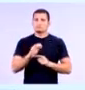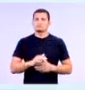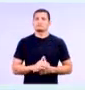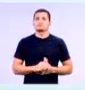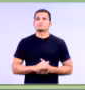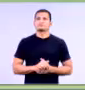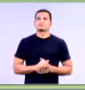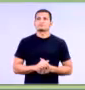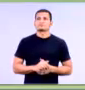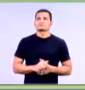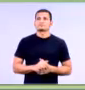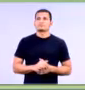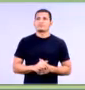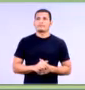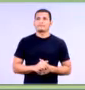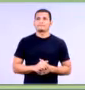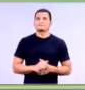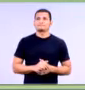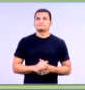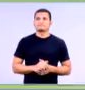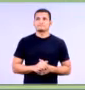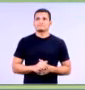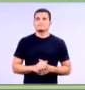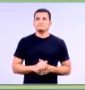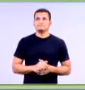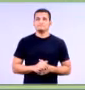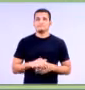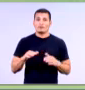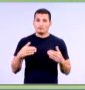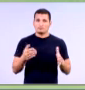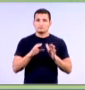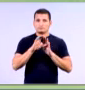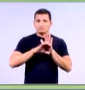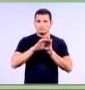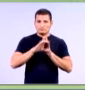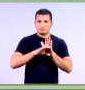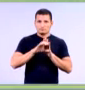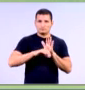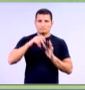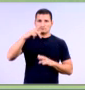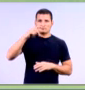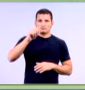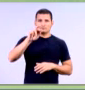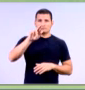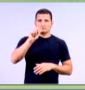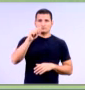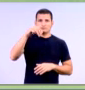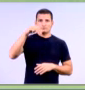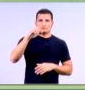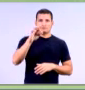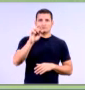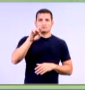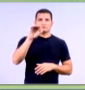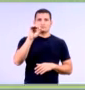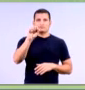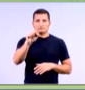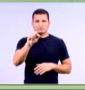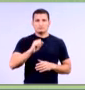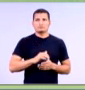isso, né? Então, gente, vamos para o conceito de parâmetros. Já que a gente falou de